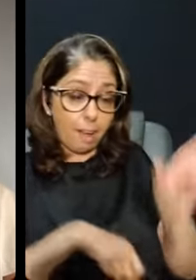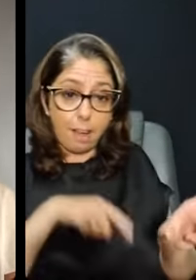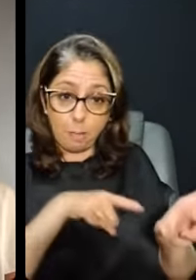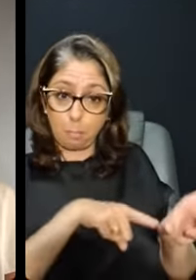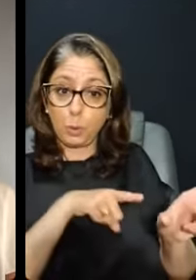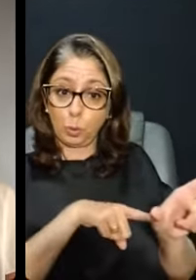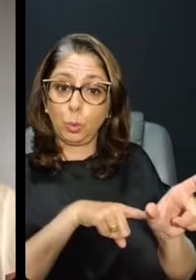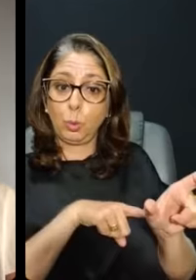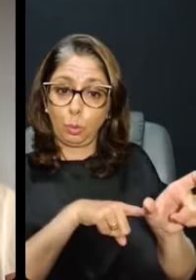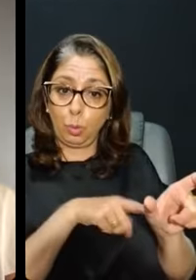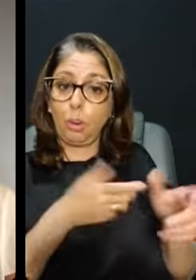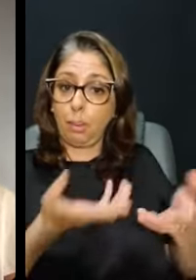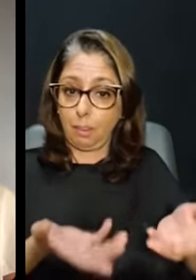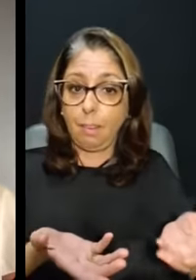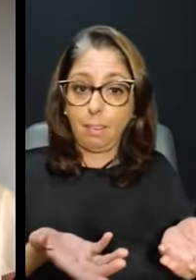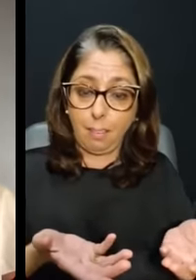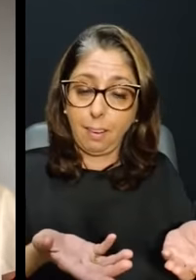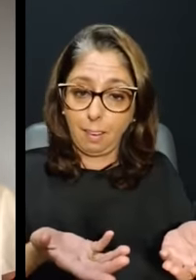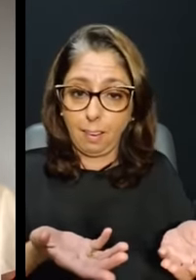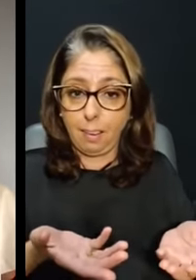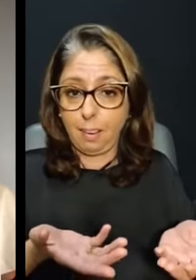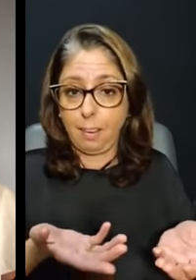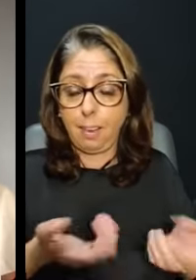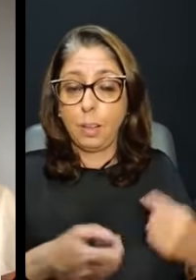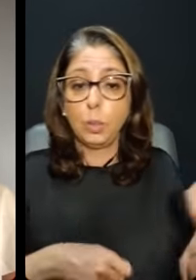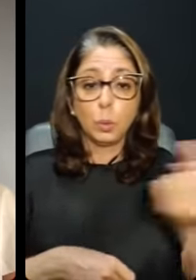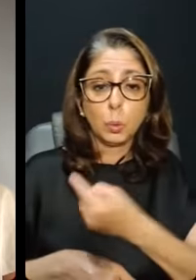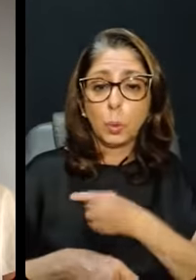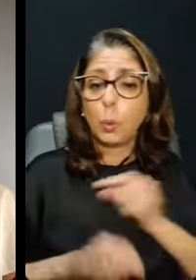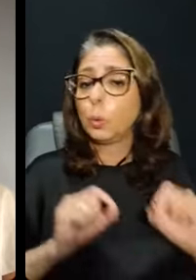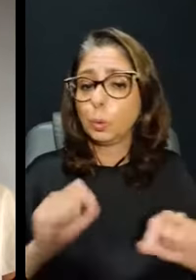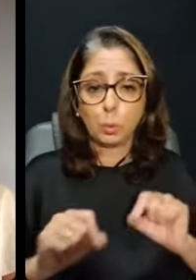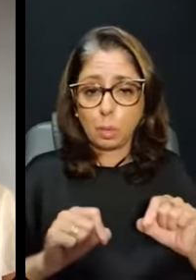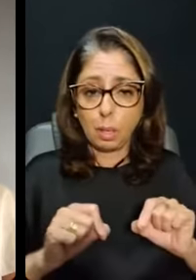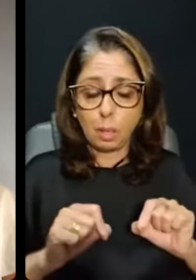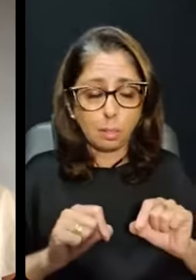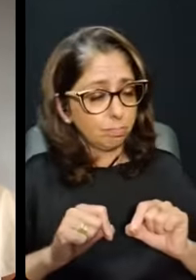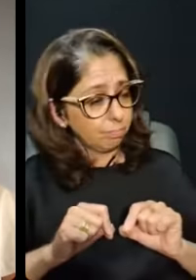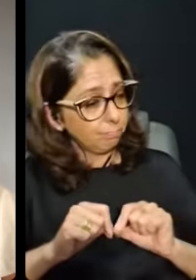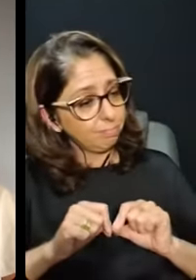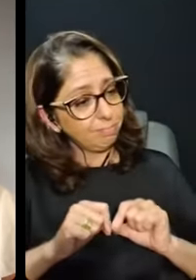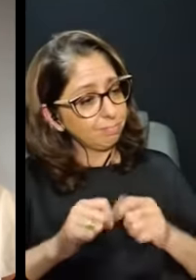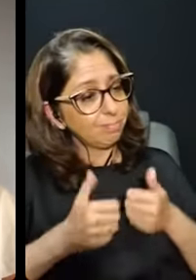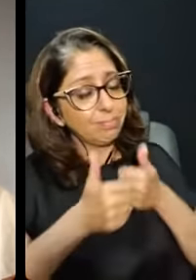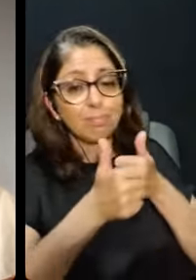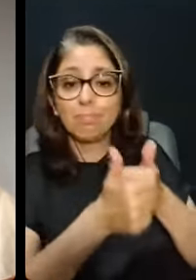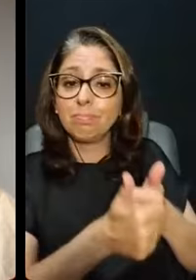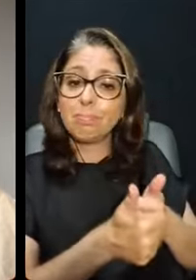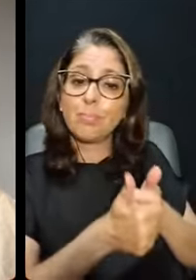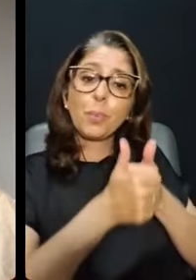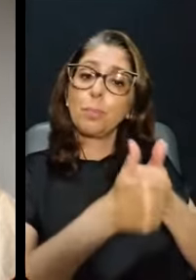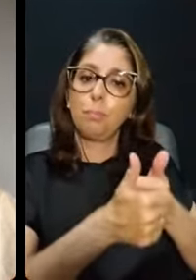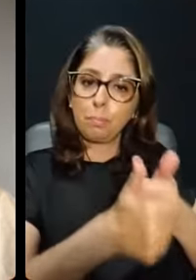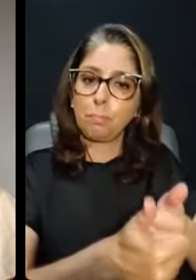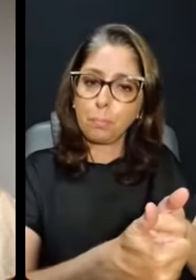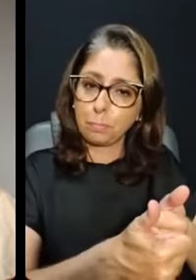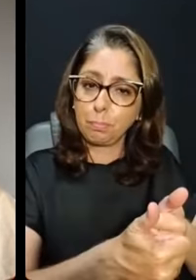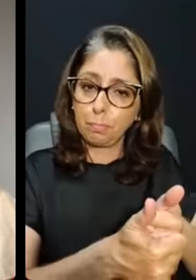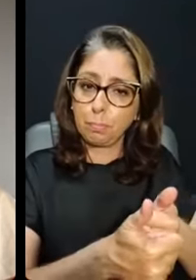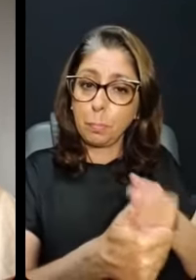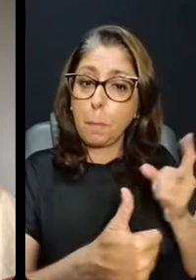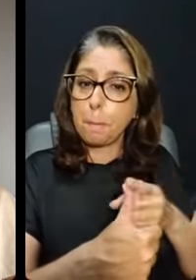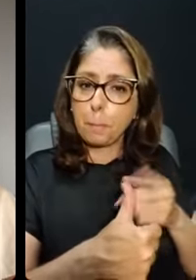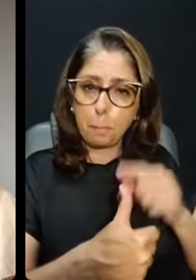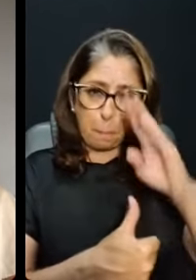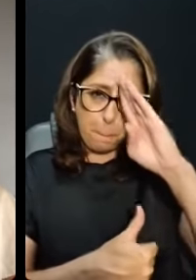de ouvir essas pessoas e trazer, né, essa percepção de que são pessoas que têm vontades,